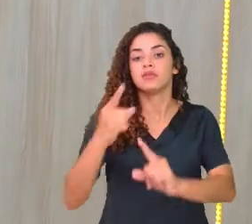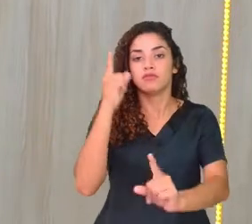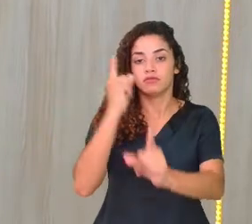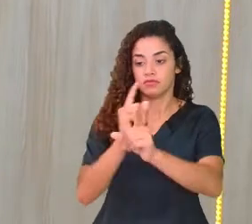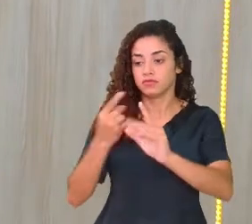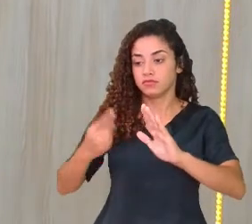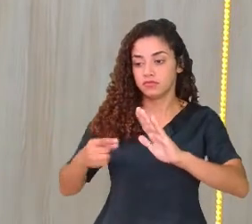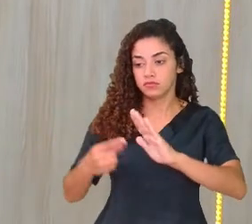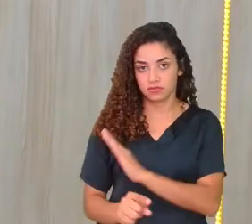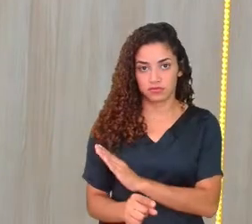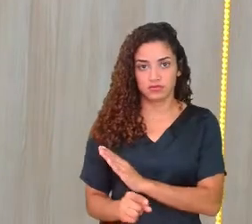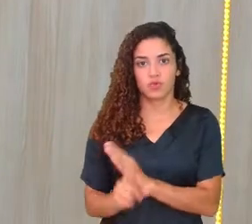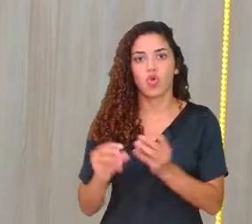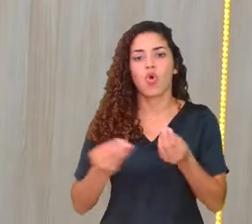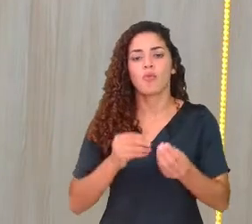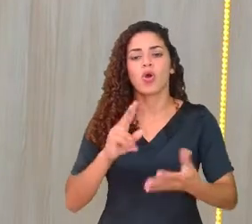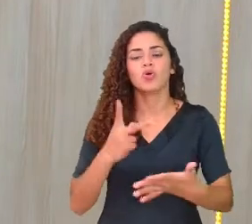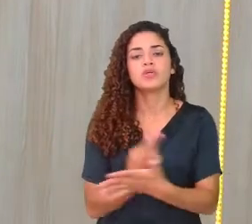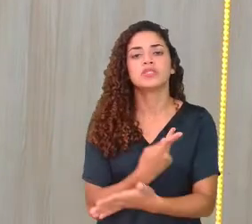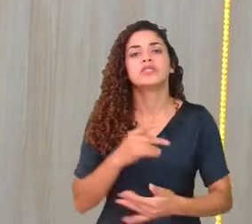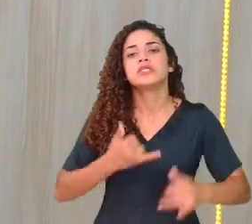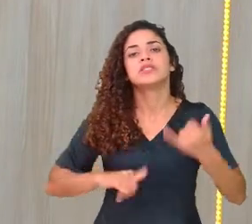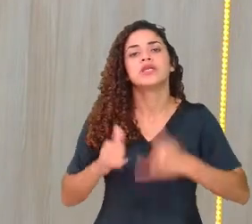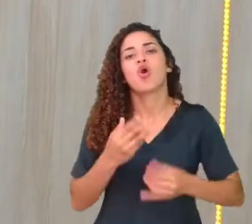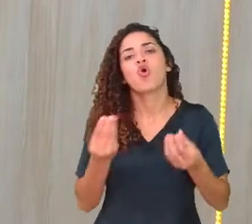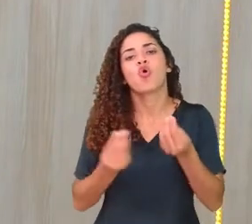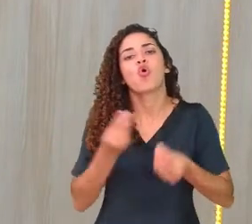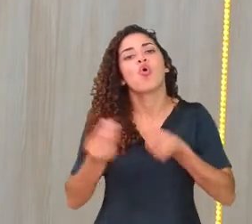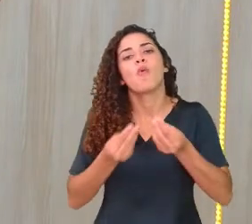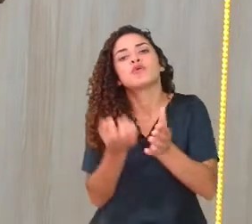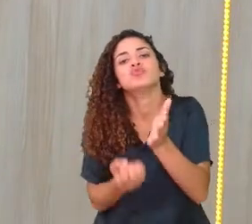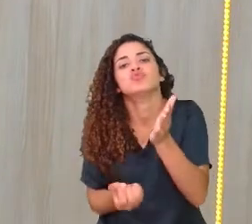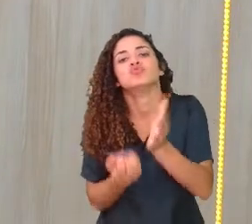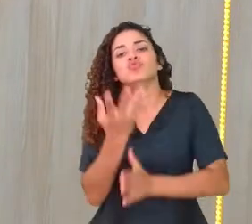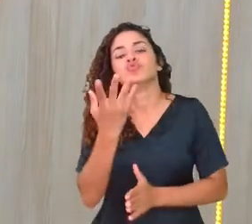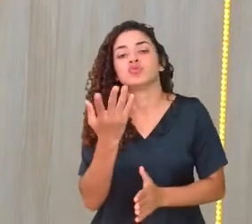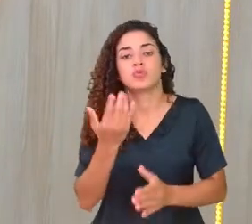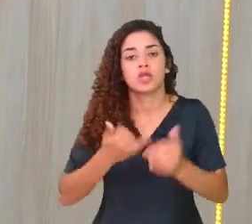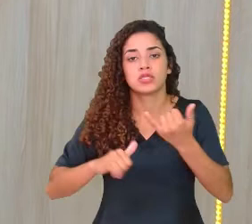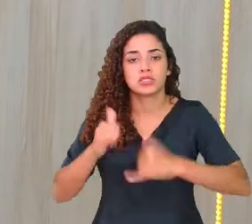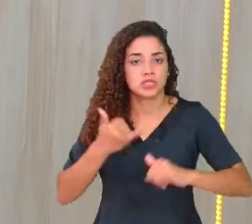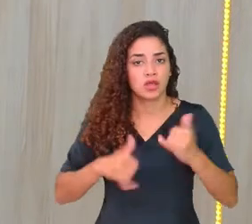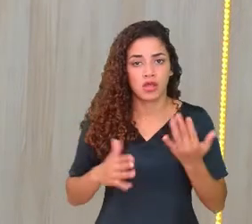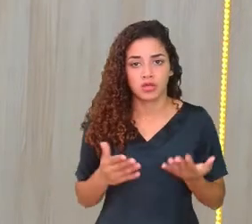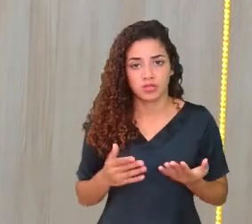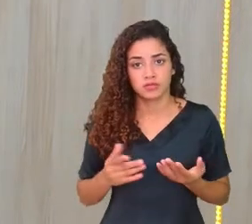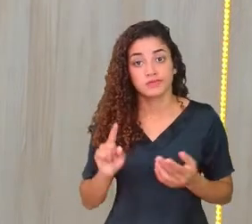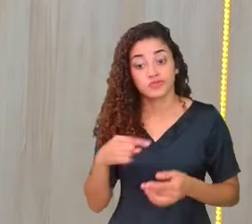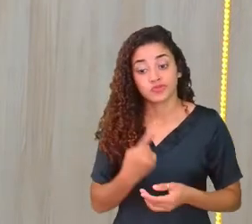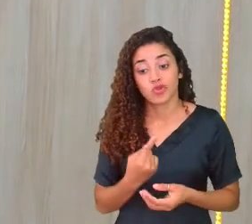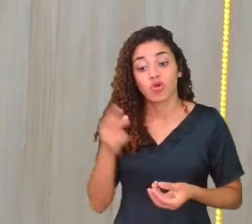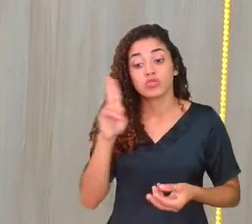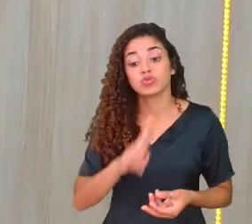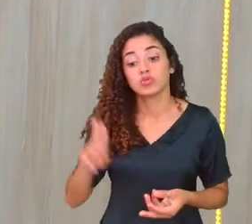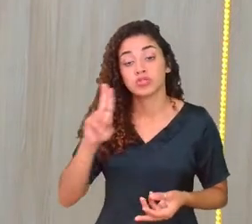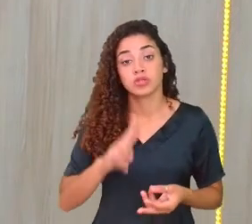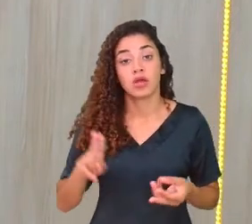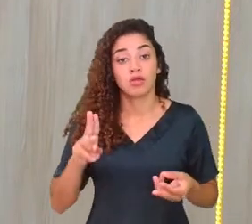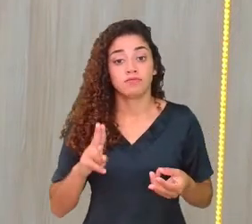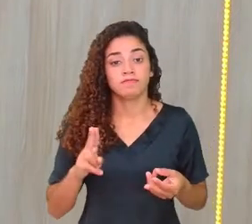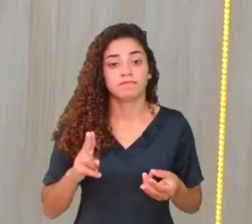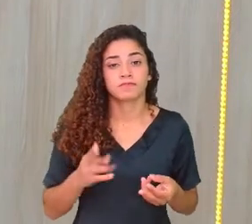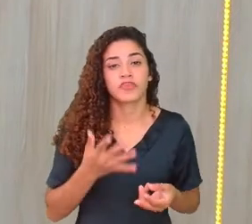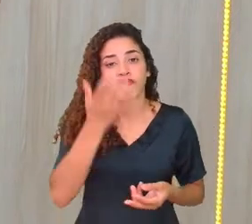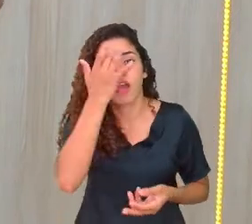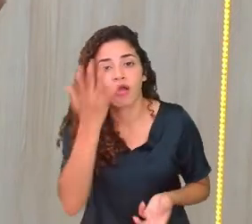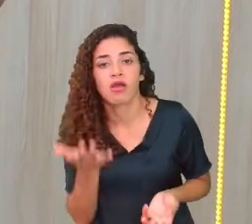como acontecia a eletricidade, como surgiu e como era que podíamos utilizar de forma